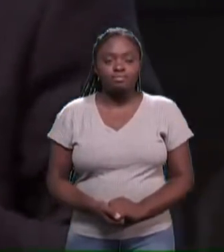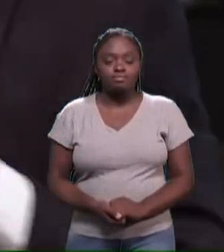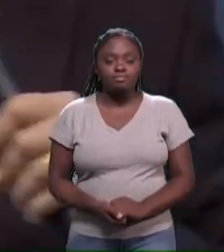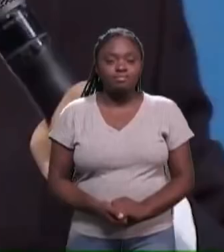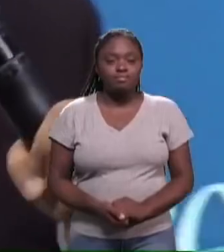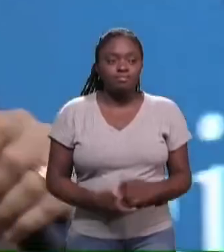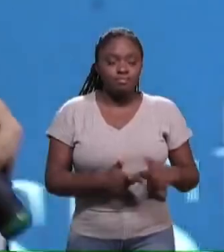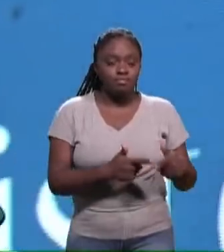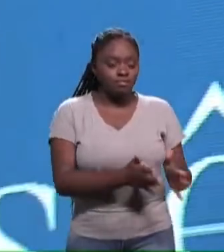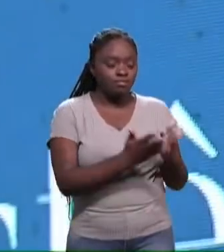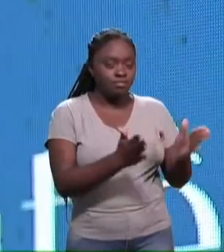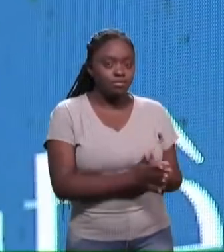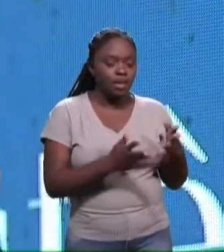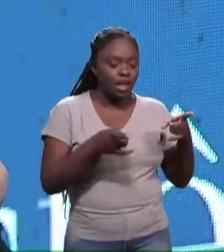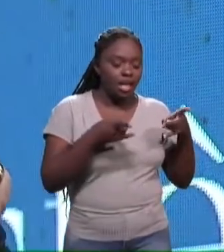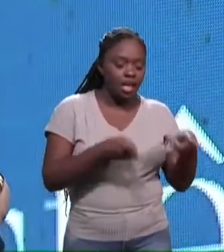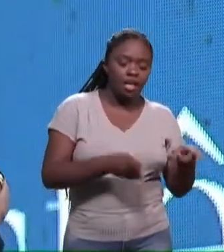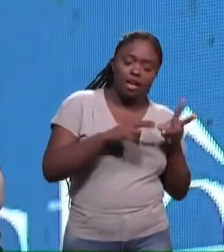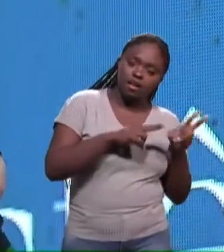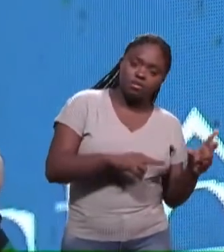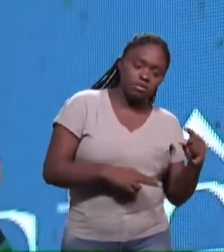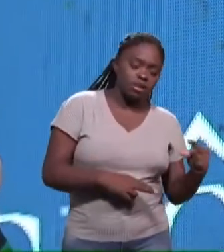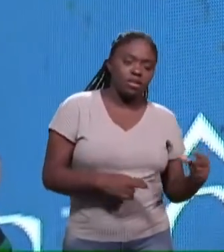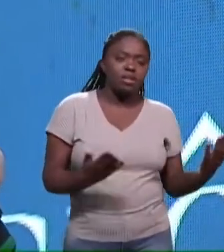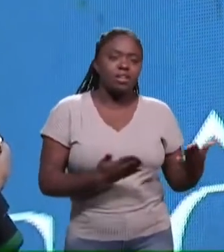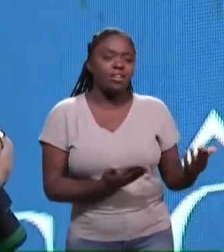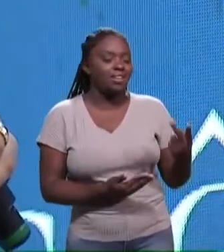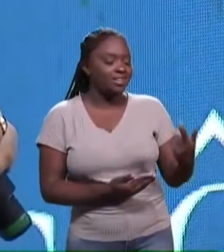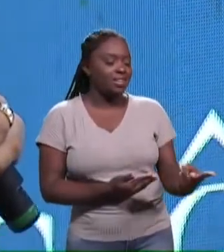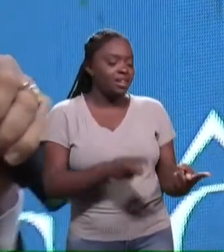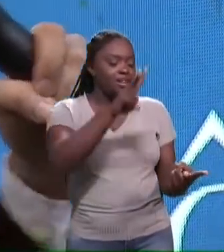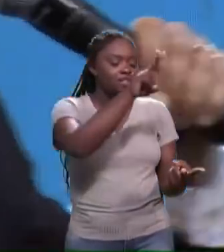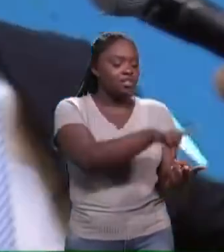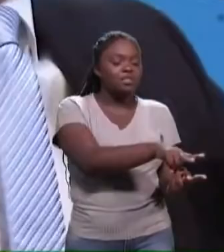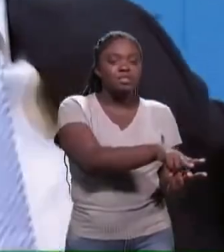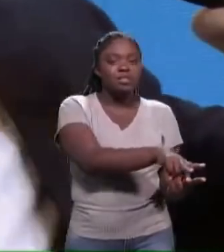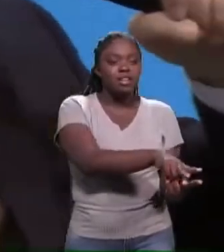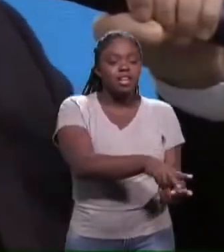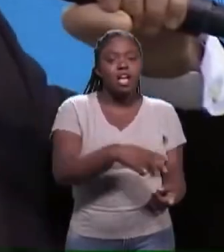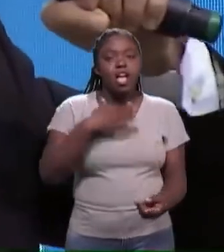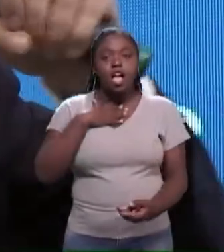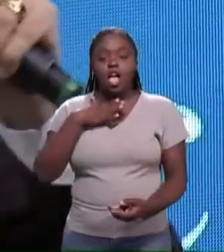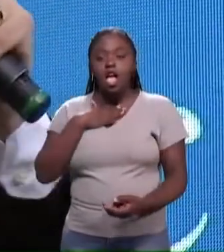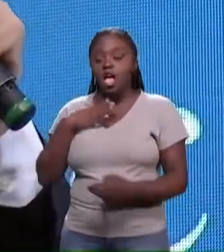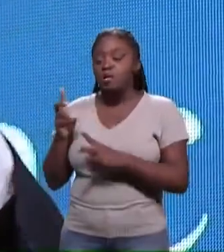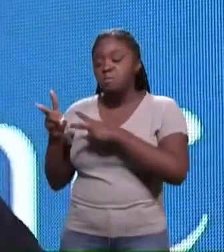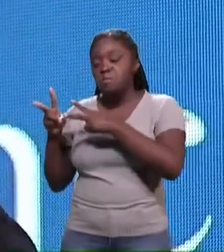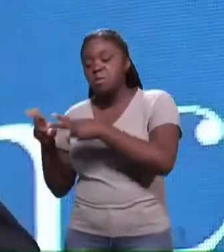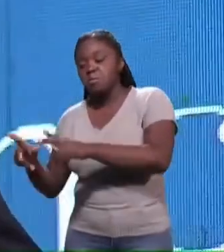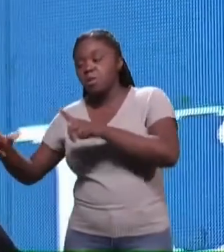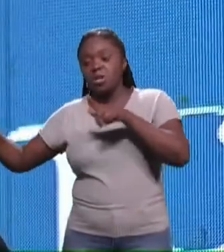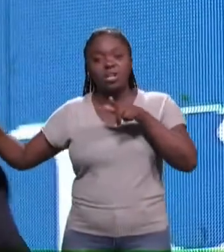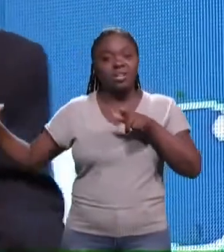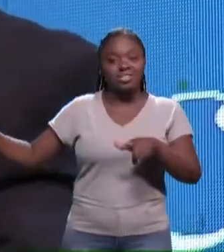Olha o problema do pobre, a cama é pequena, então os dois estão dormindo um em cima do outro. Sabe qual é o meu problema? A minha cama é tão grande que tem fuso horário,